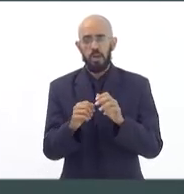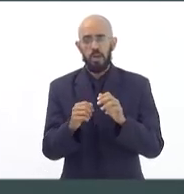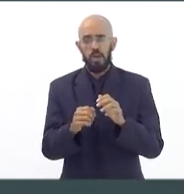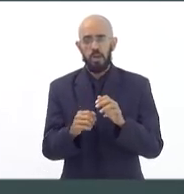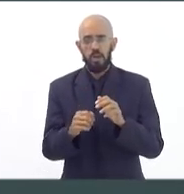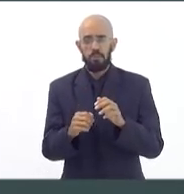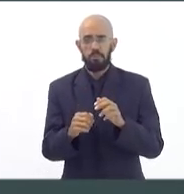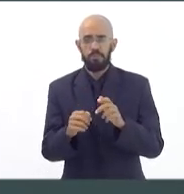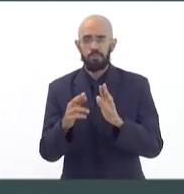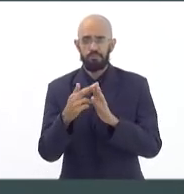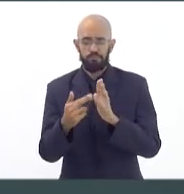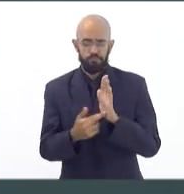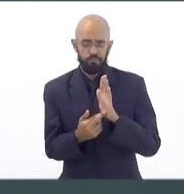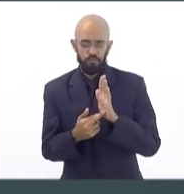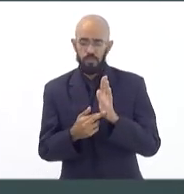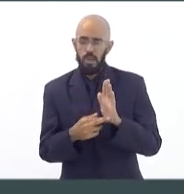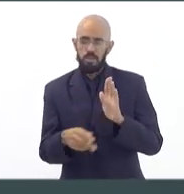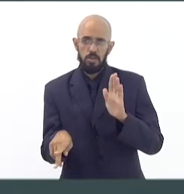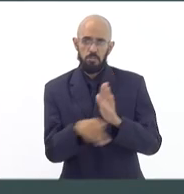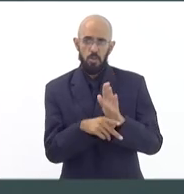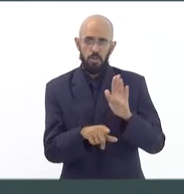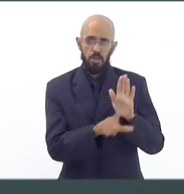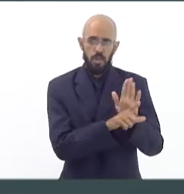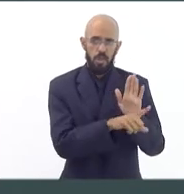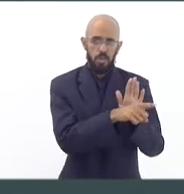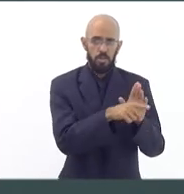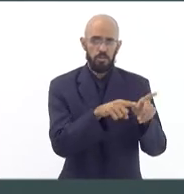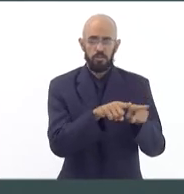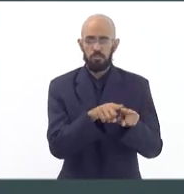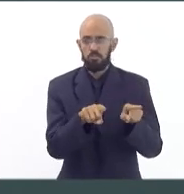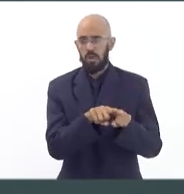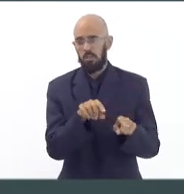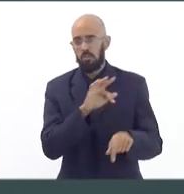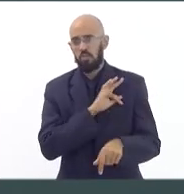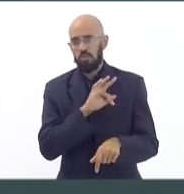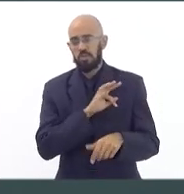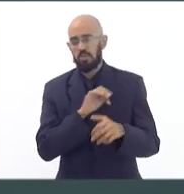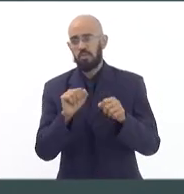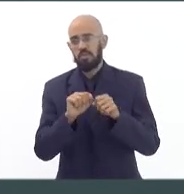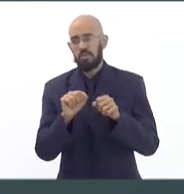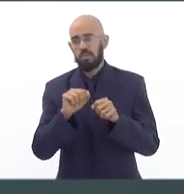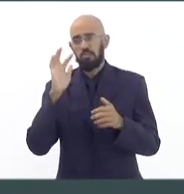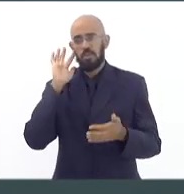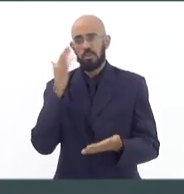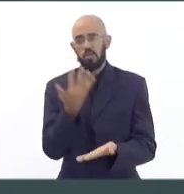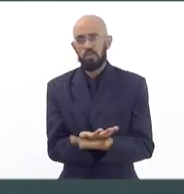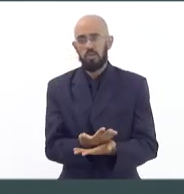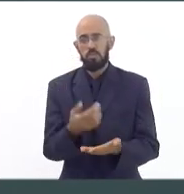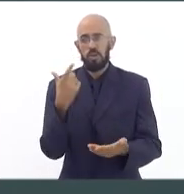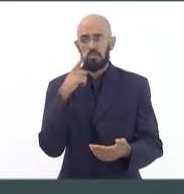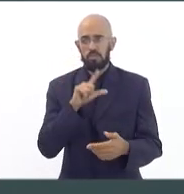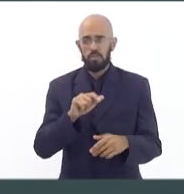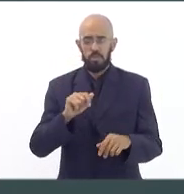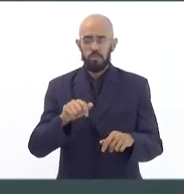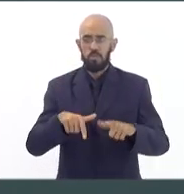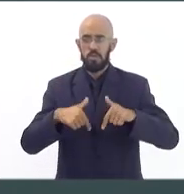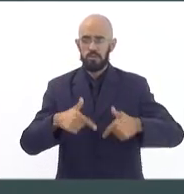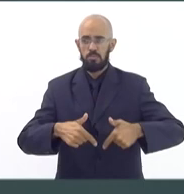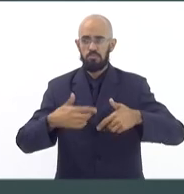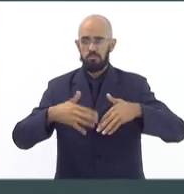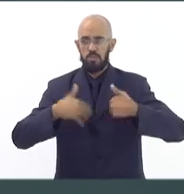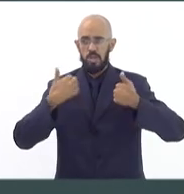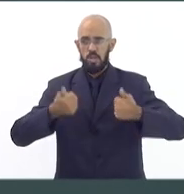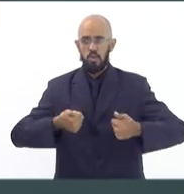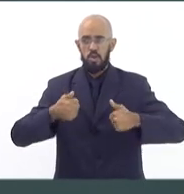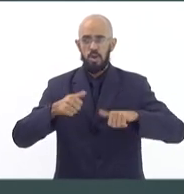a polícia civil ela tá finalizando a sua resolução né Para dar maior efetividade a essas fiscalizações